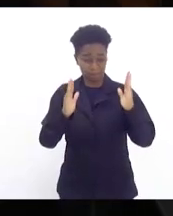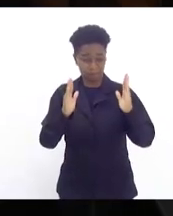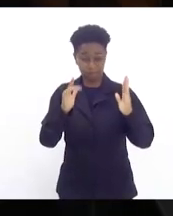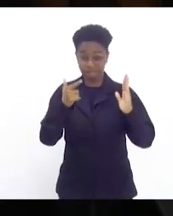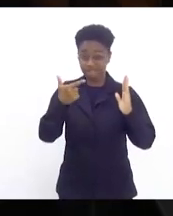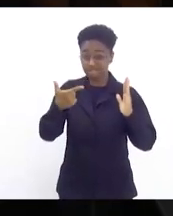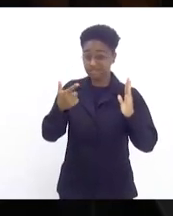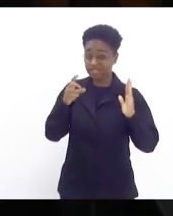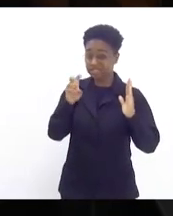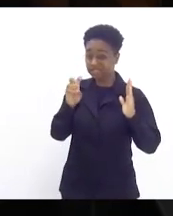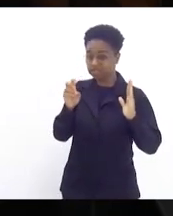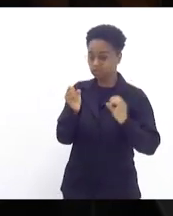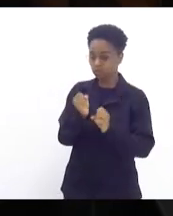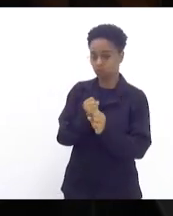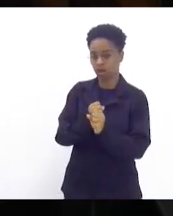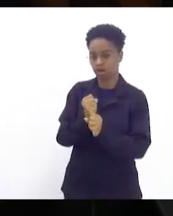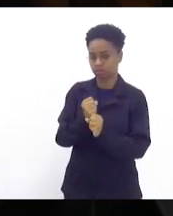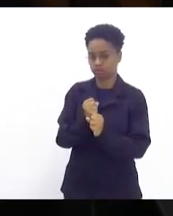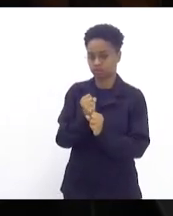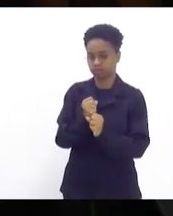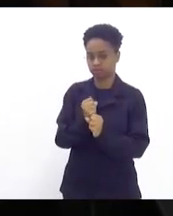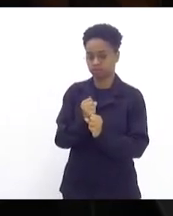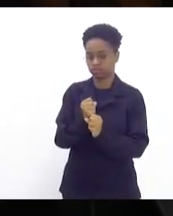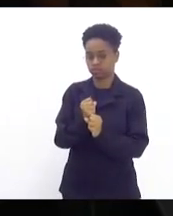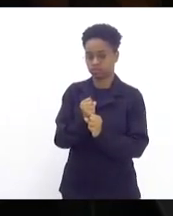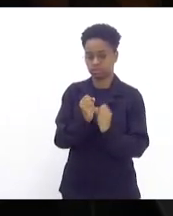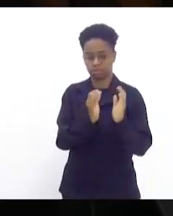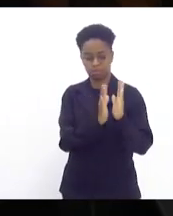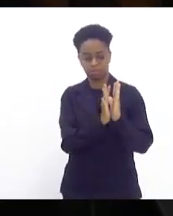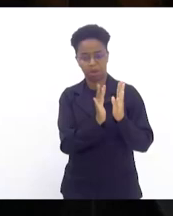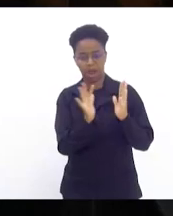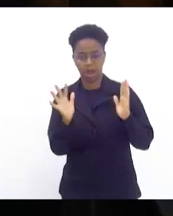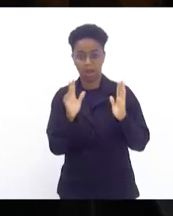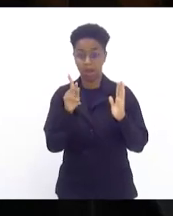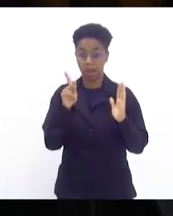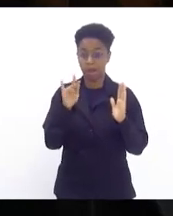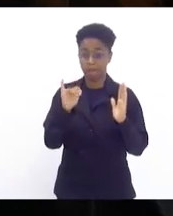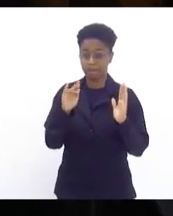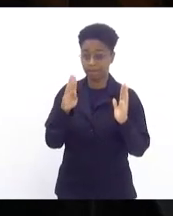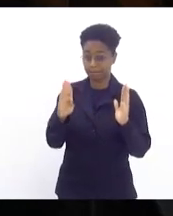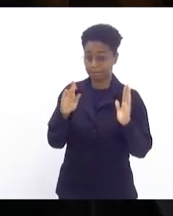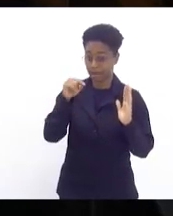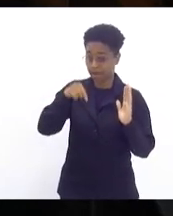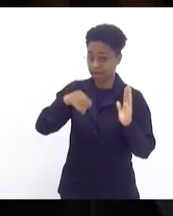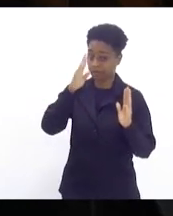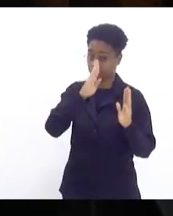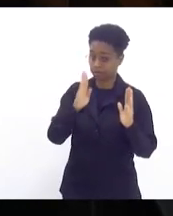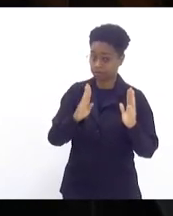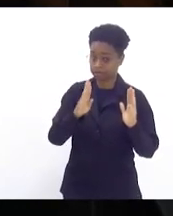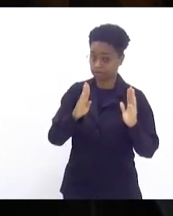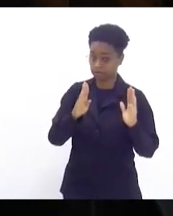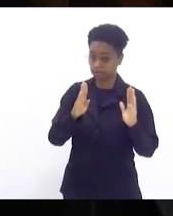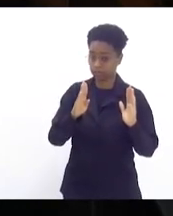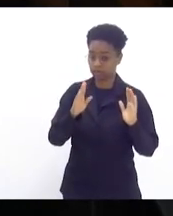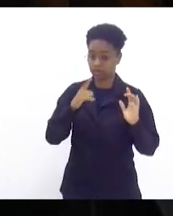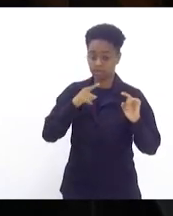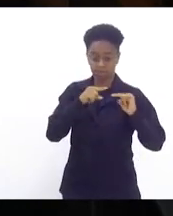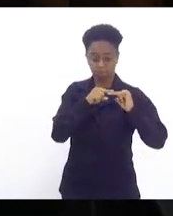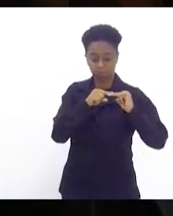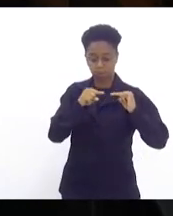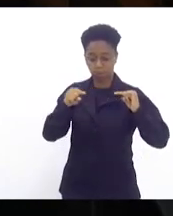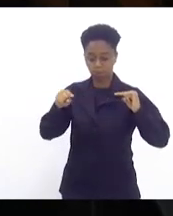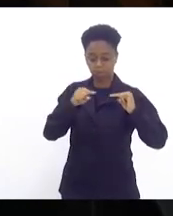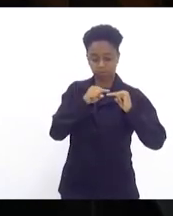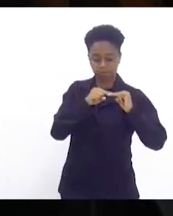25 anos o PIB Nacional médio cresceu